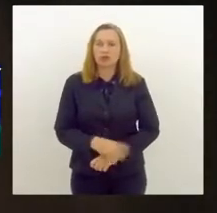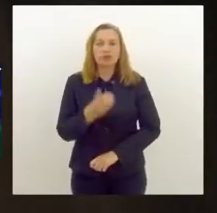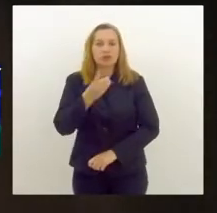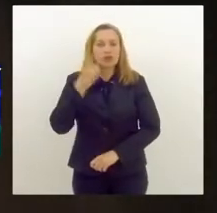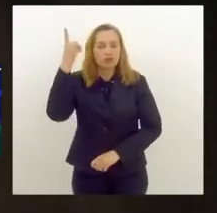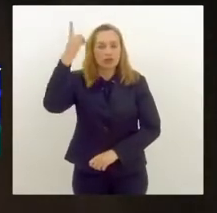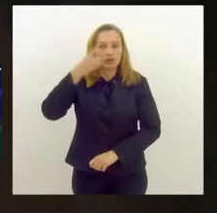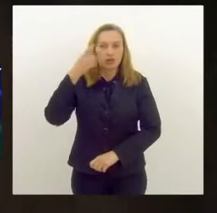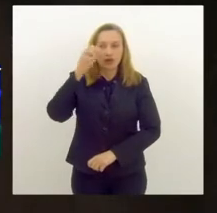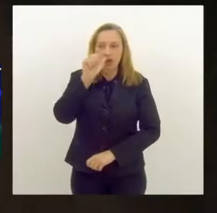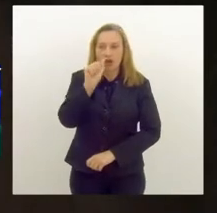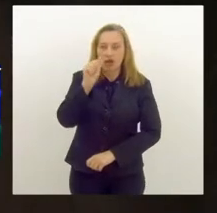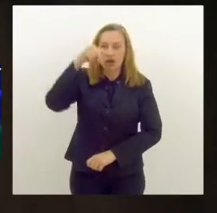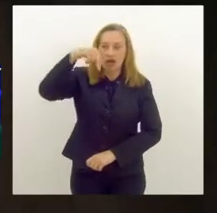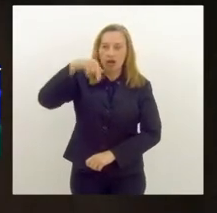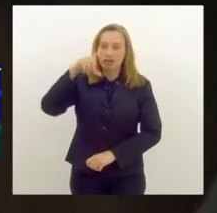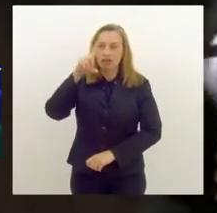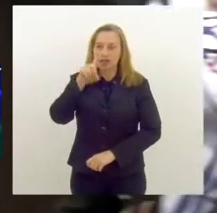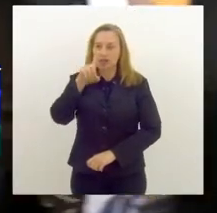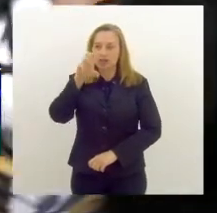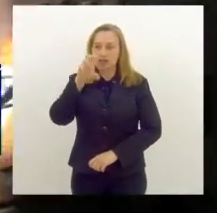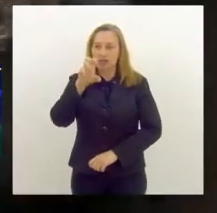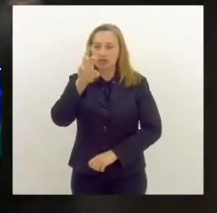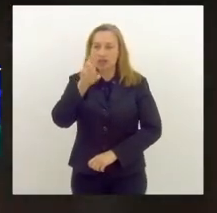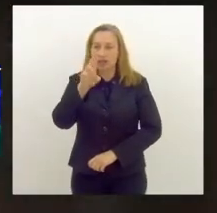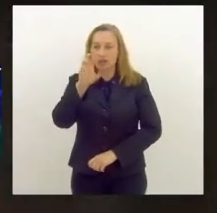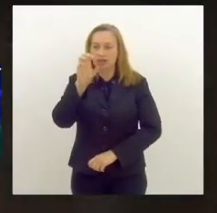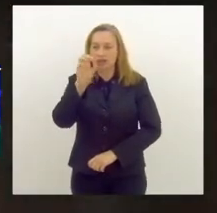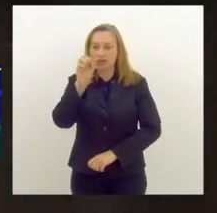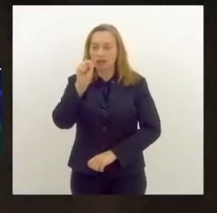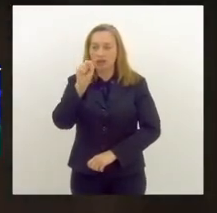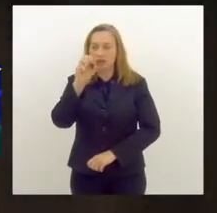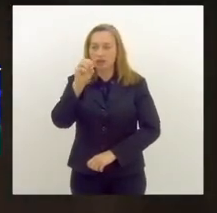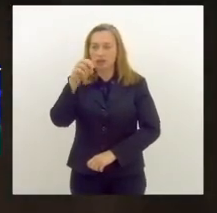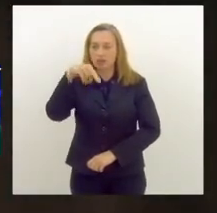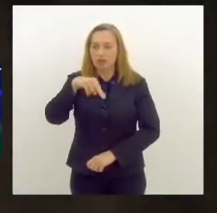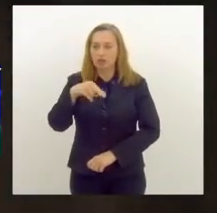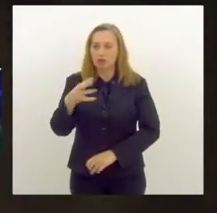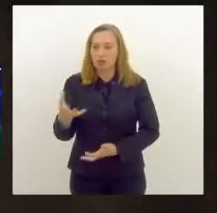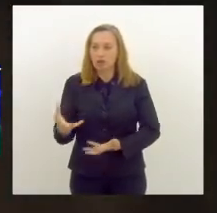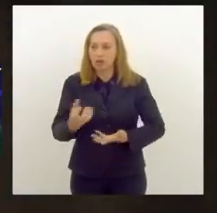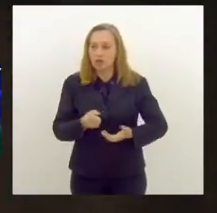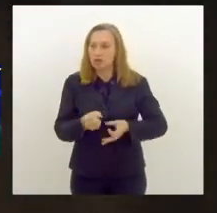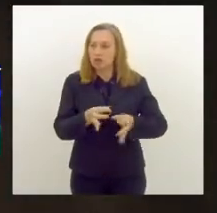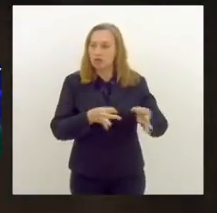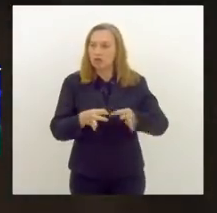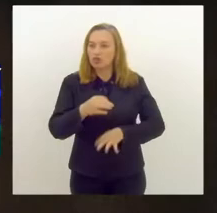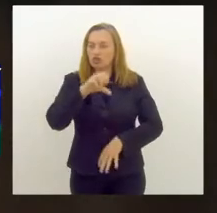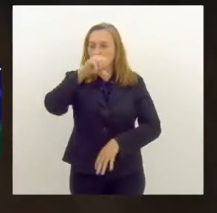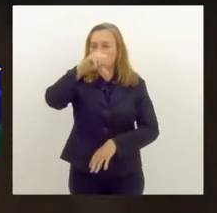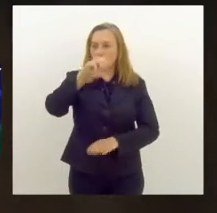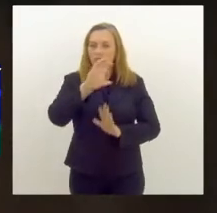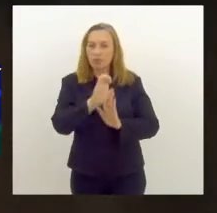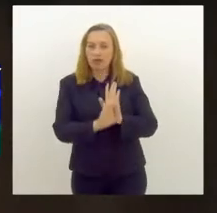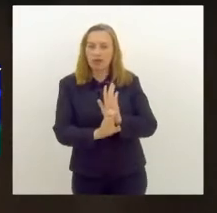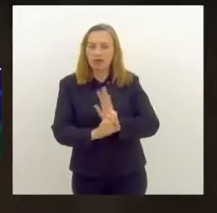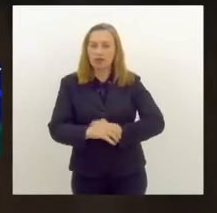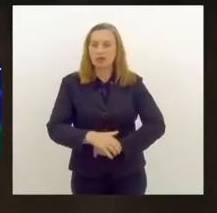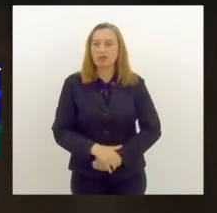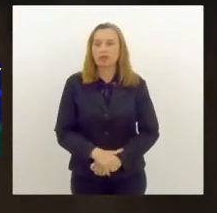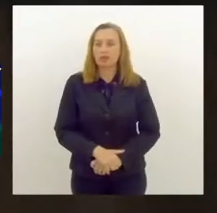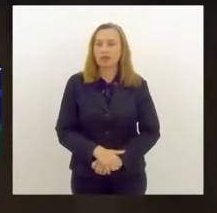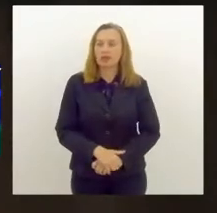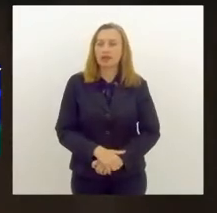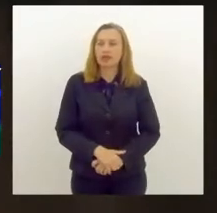deputado Anderson Moraes. O projeto recebeu 9 emendas.